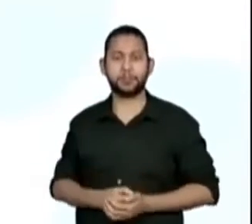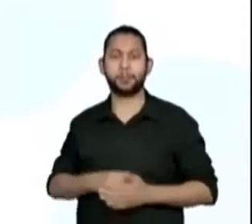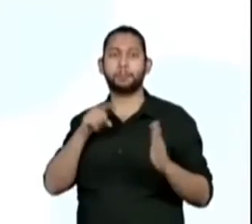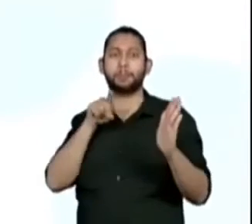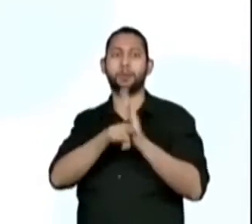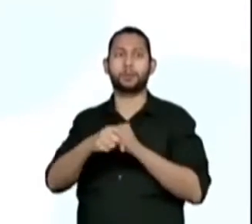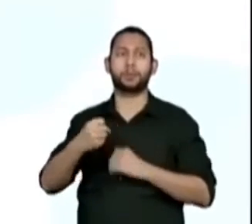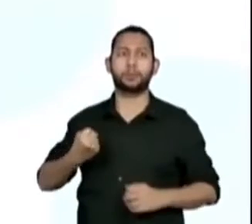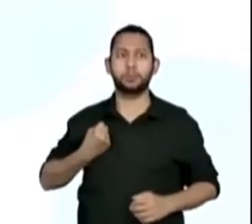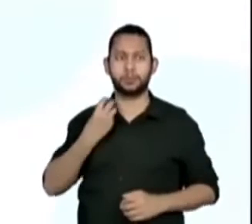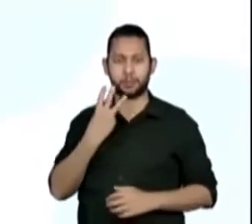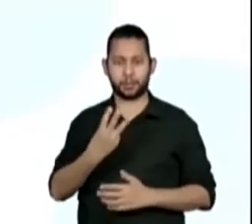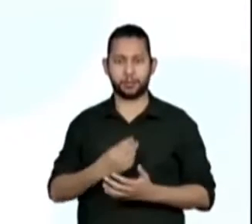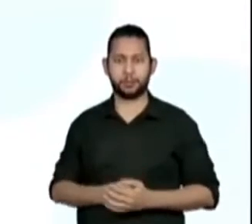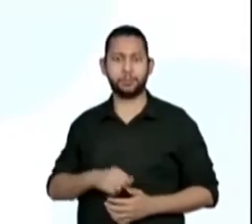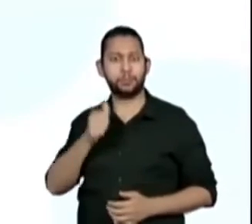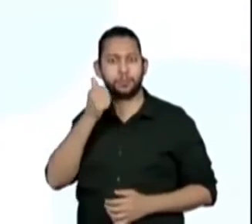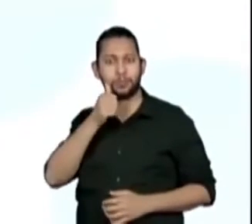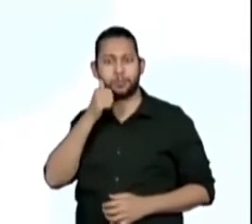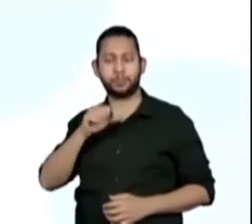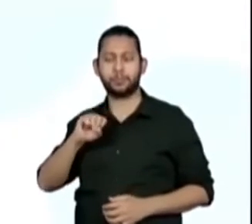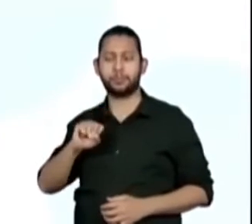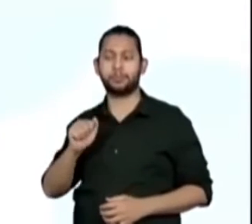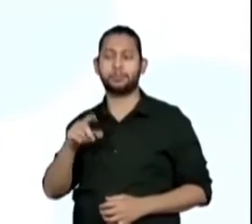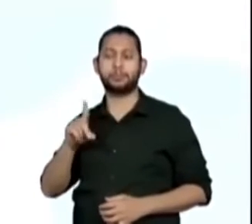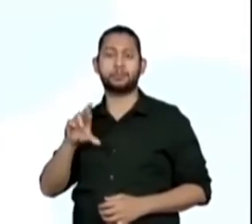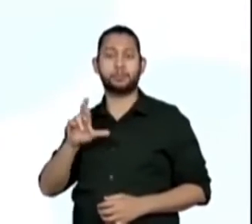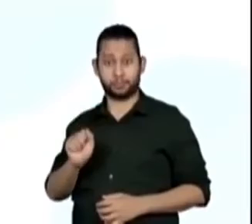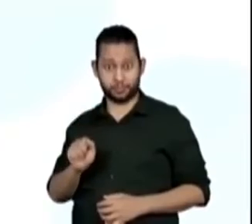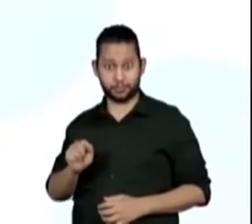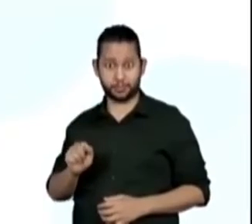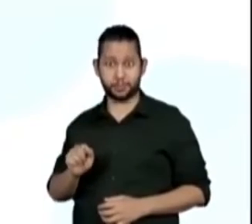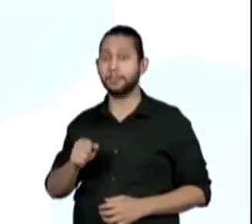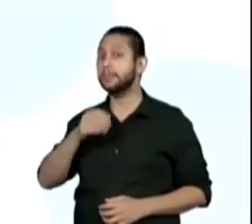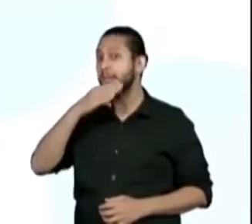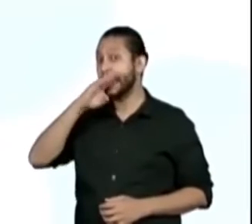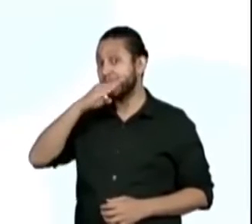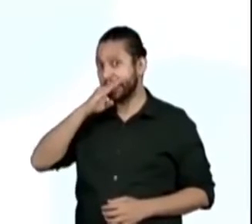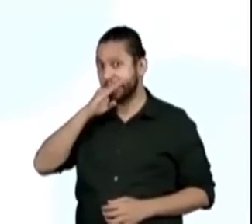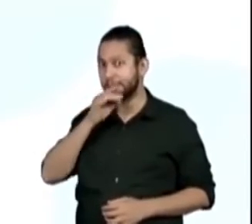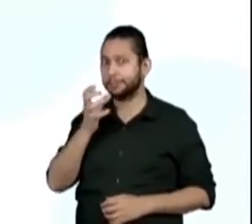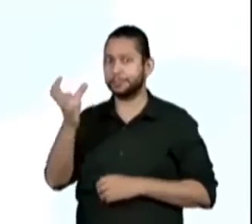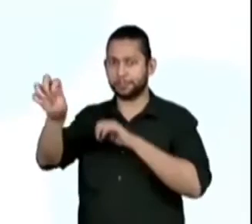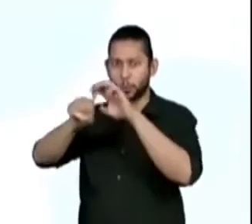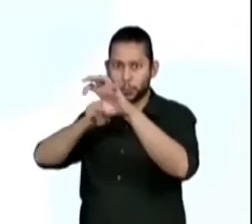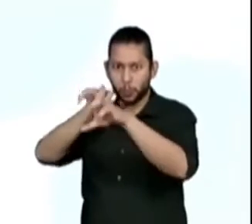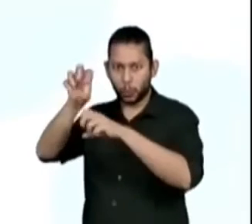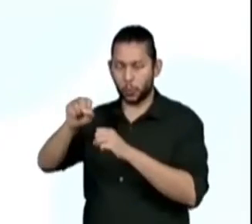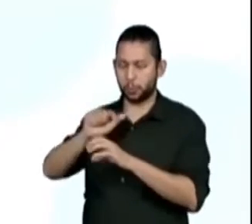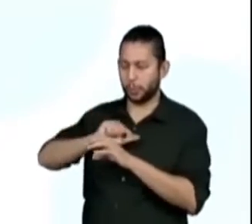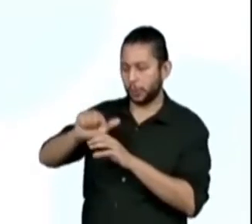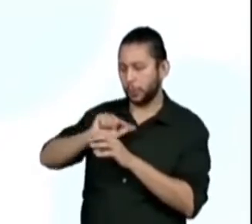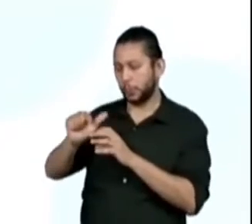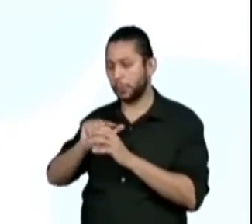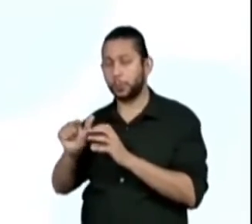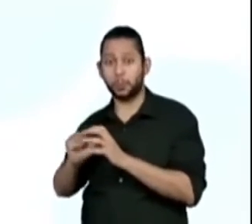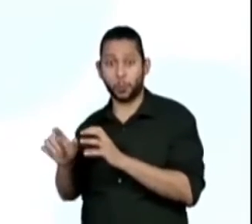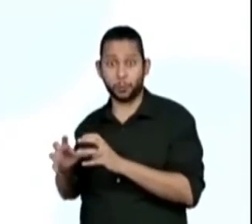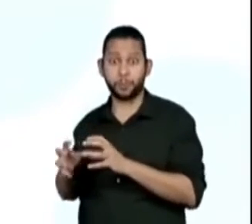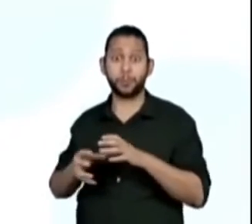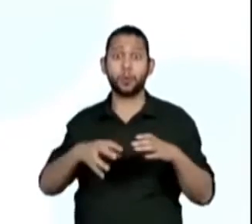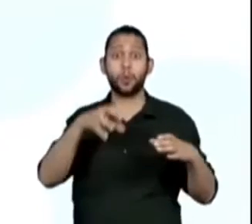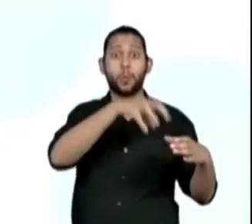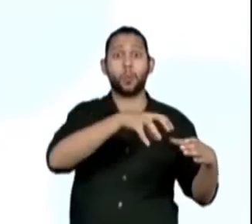Tia Sandra, com a colaboração das crianças, colheu mangas, higienizou-as e colocou-as em